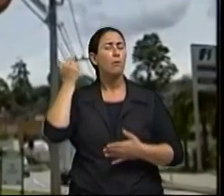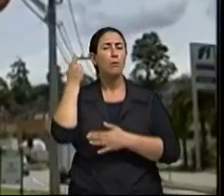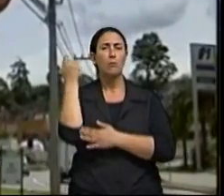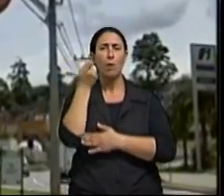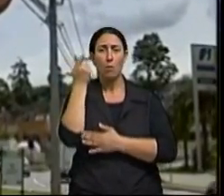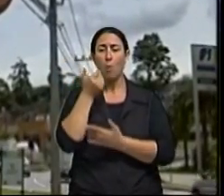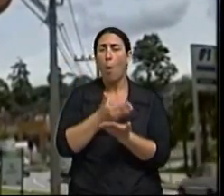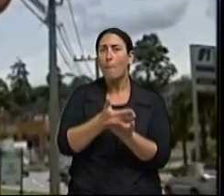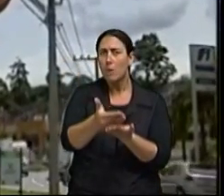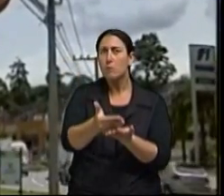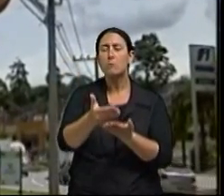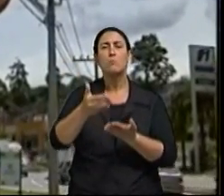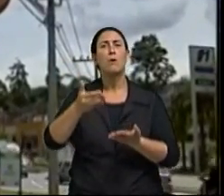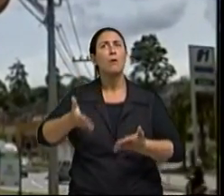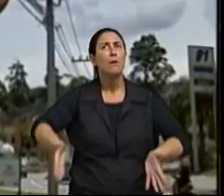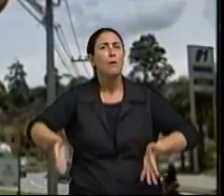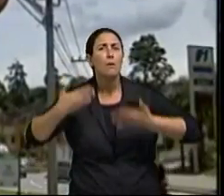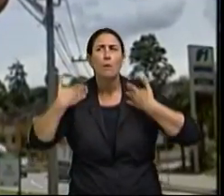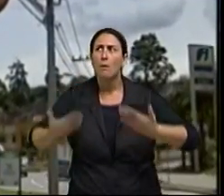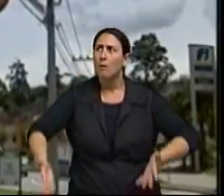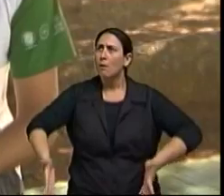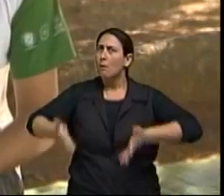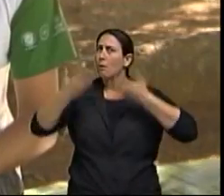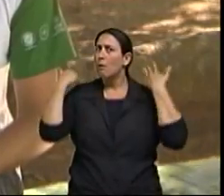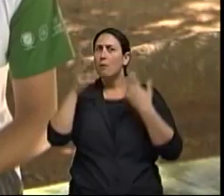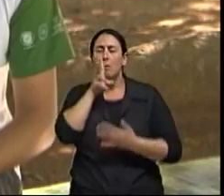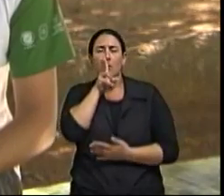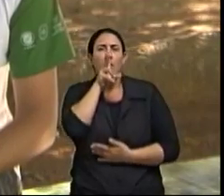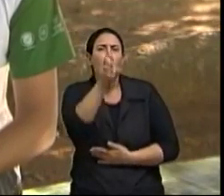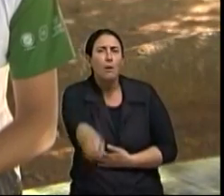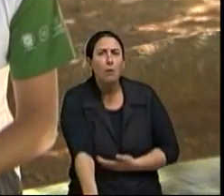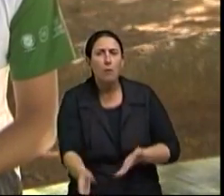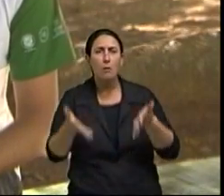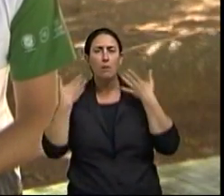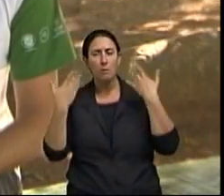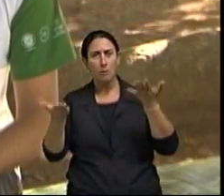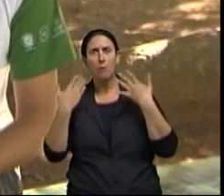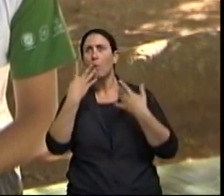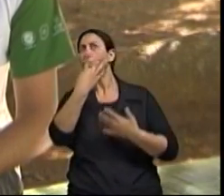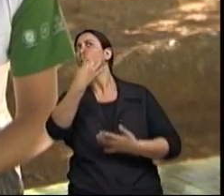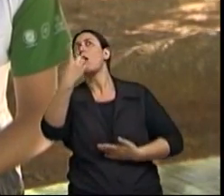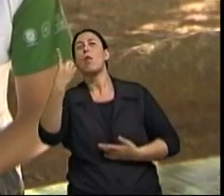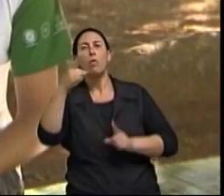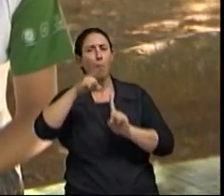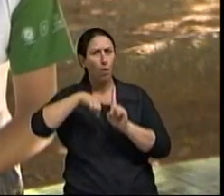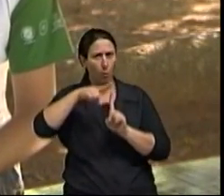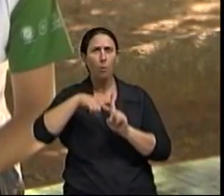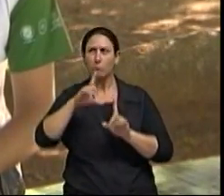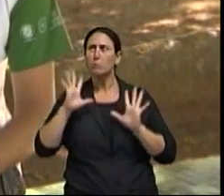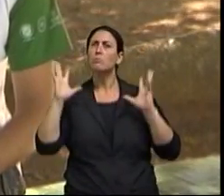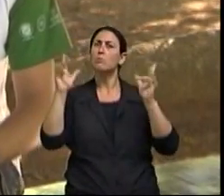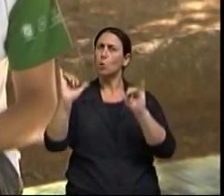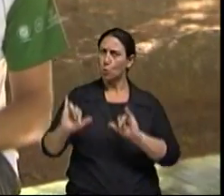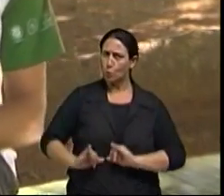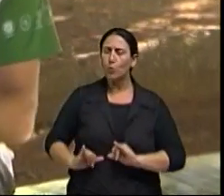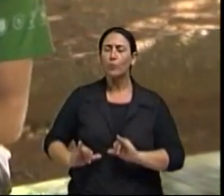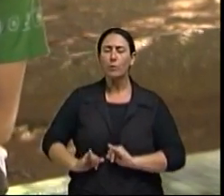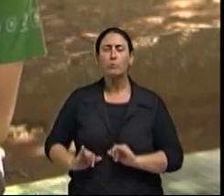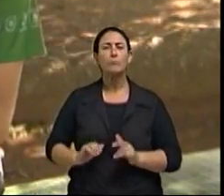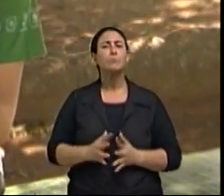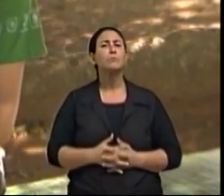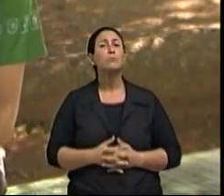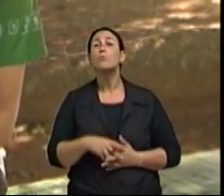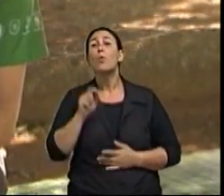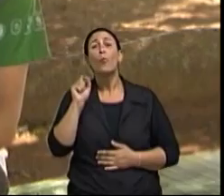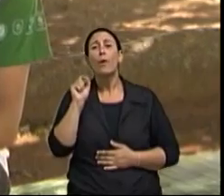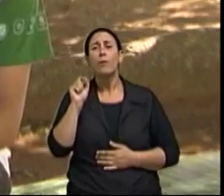do ano, todo mundo vai se lembrar, com calores extremos, quer dizer, a gente teve Porto Alegre com 41 graus, todo mundo sofrendo nesse verão. Isso